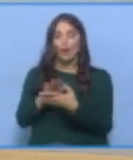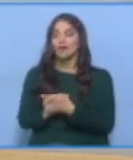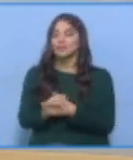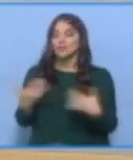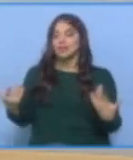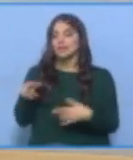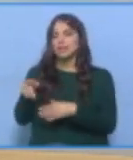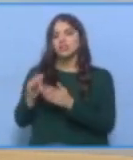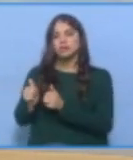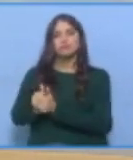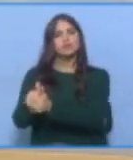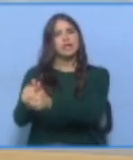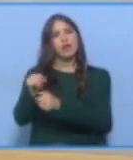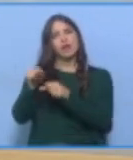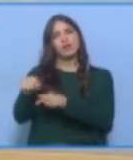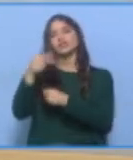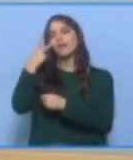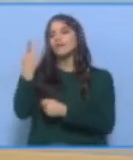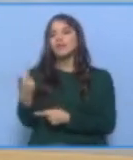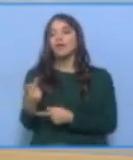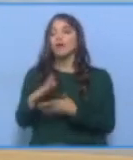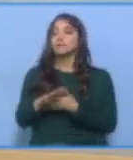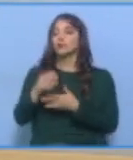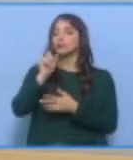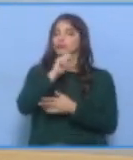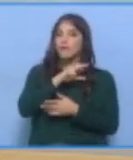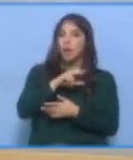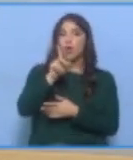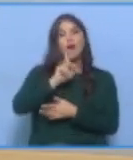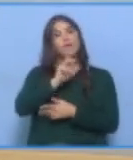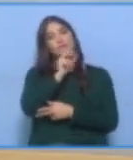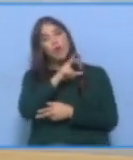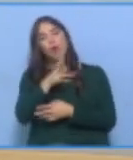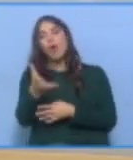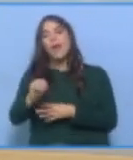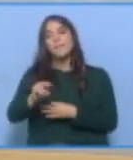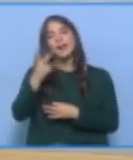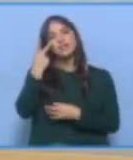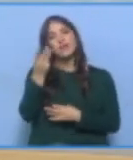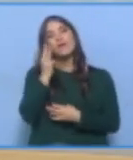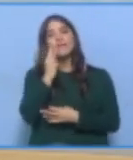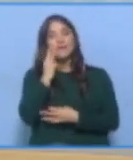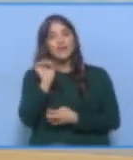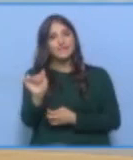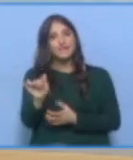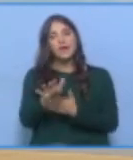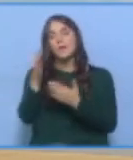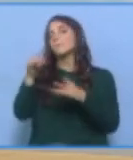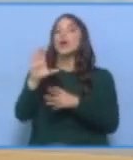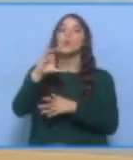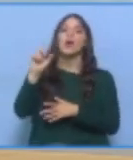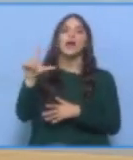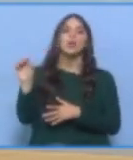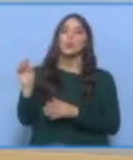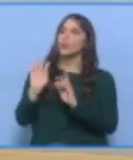Carlo, por outro lado, têm uma vida de fé mais viva e mais forte, mas o Carlo começa desde pequenino a